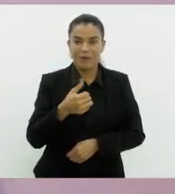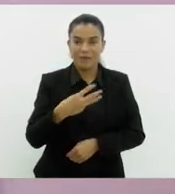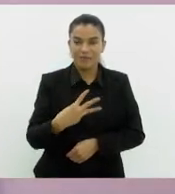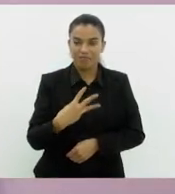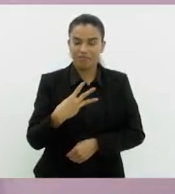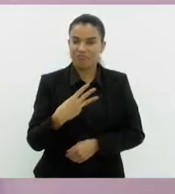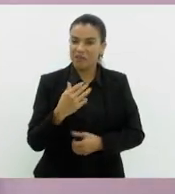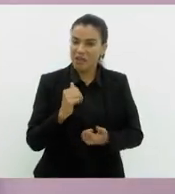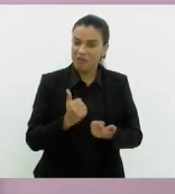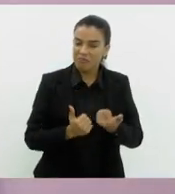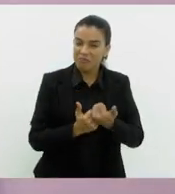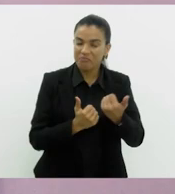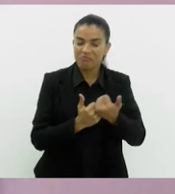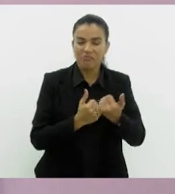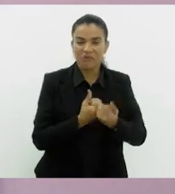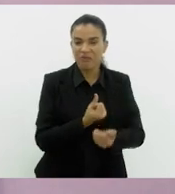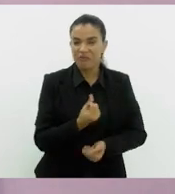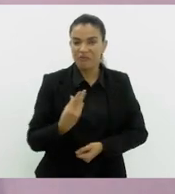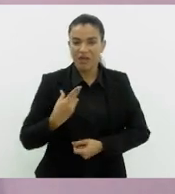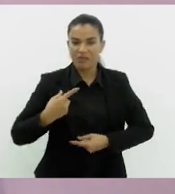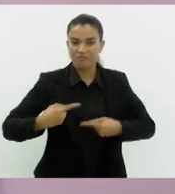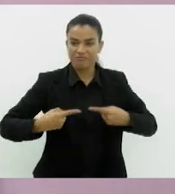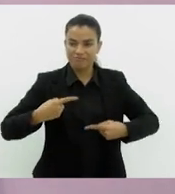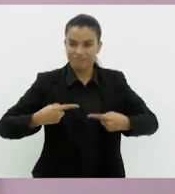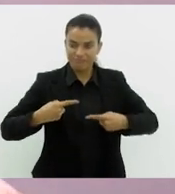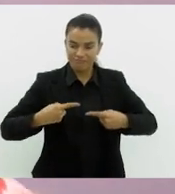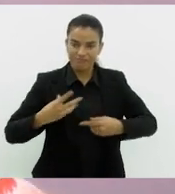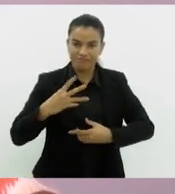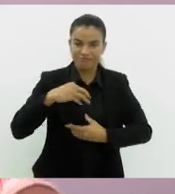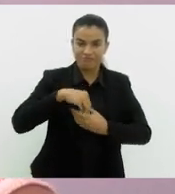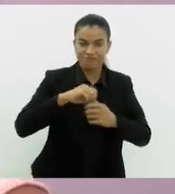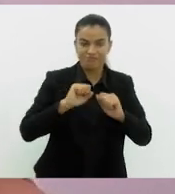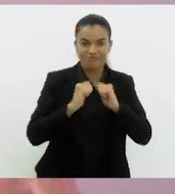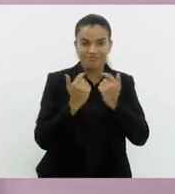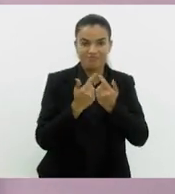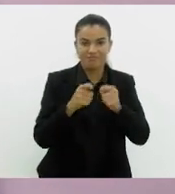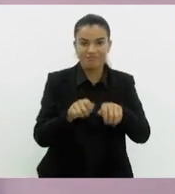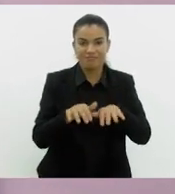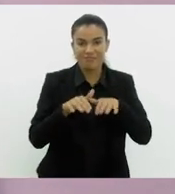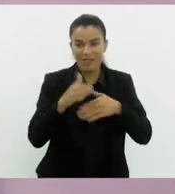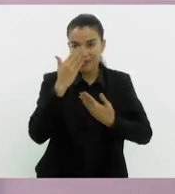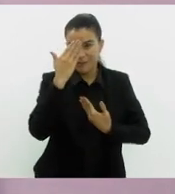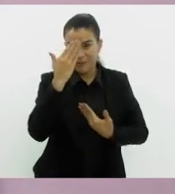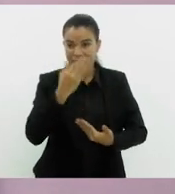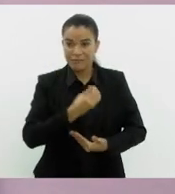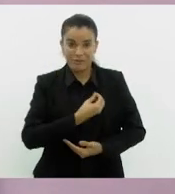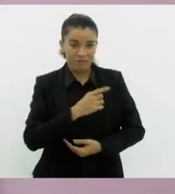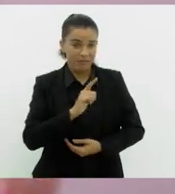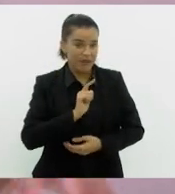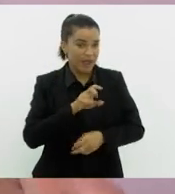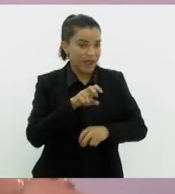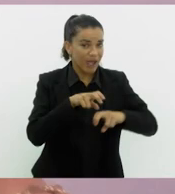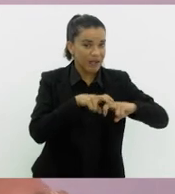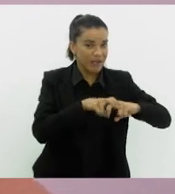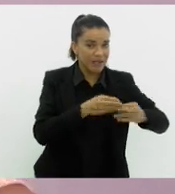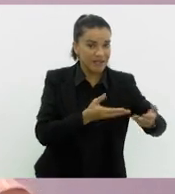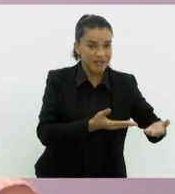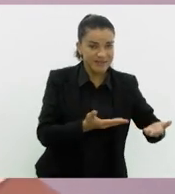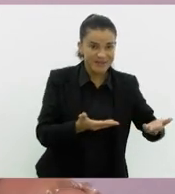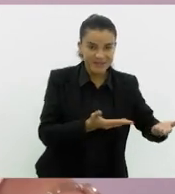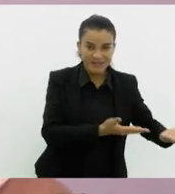com muitos debates que nós fazemos aqui também dentro da casa. Muito obrigada pela sua presença. Tem lugar aqui. Senta,